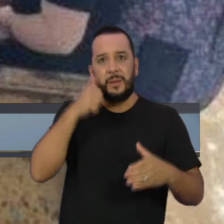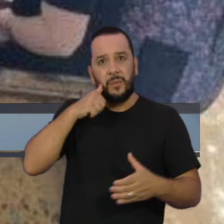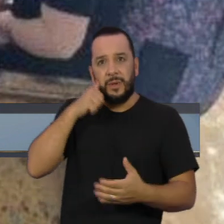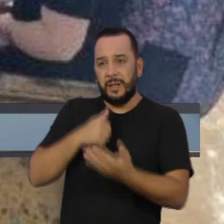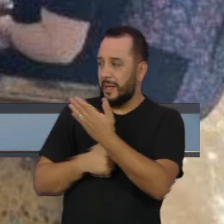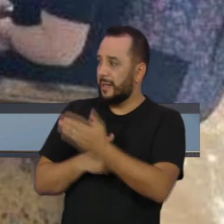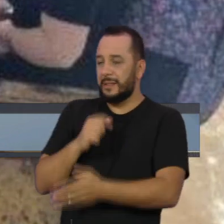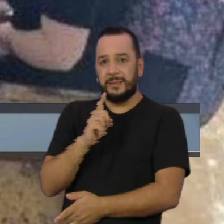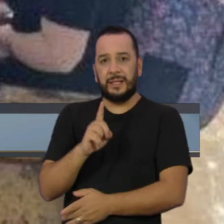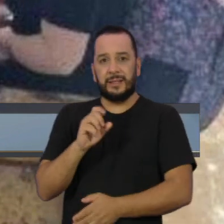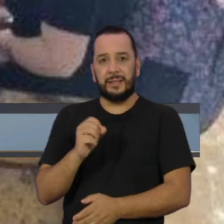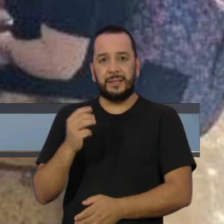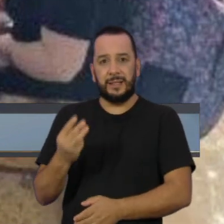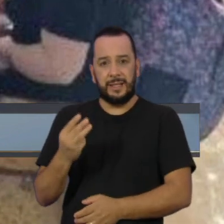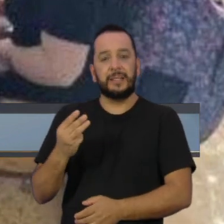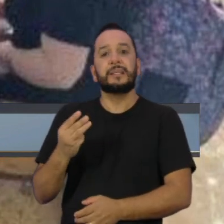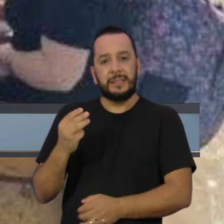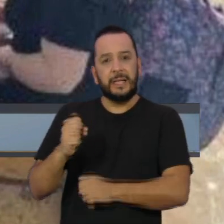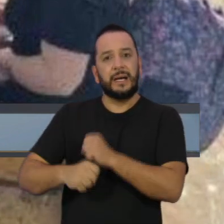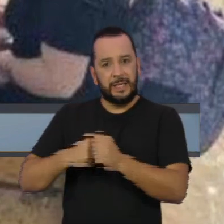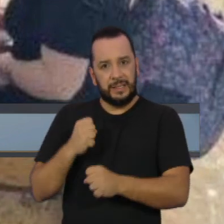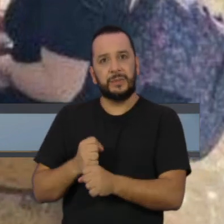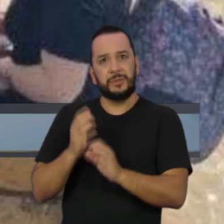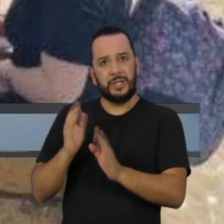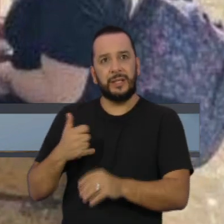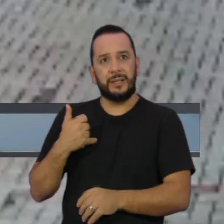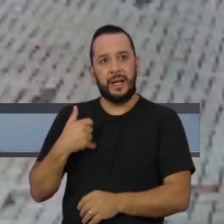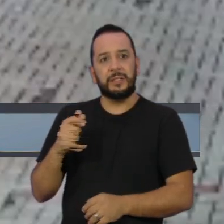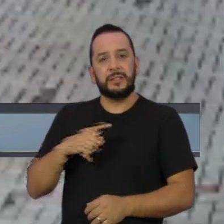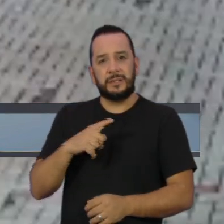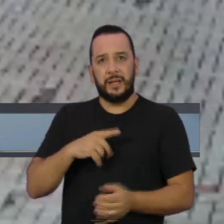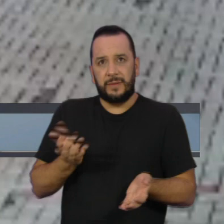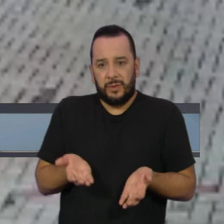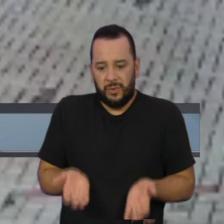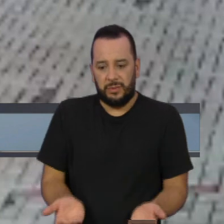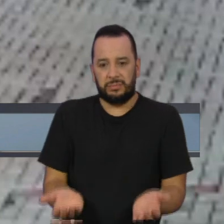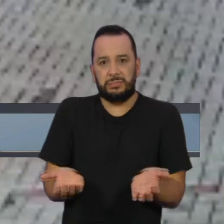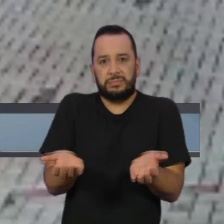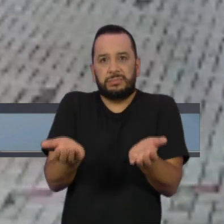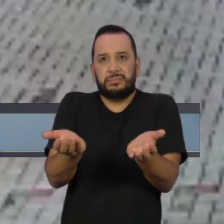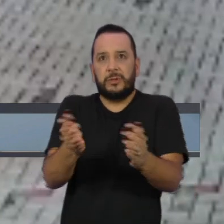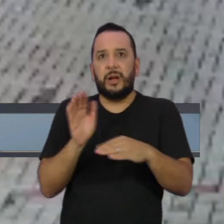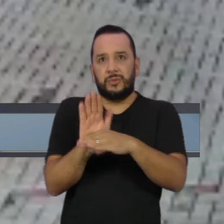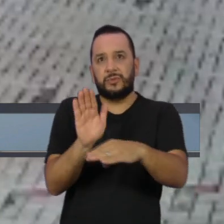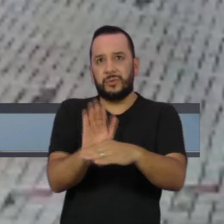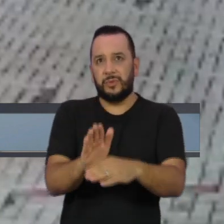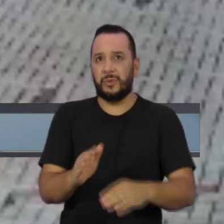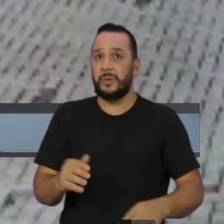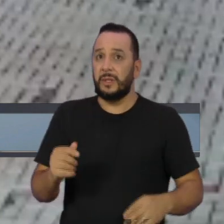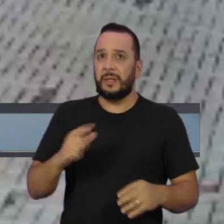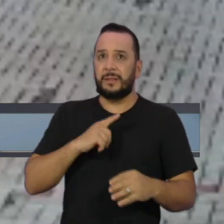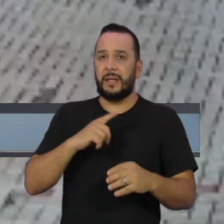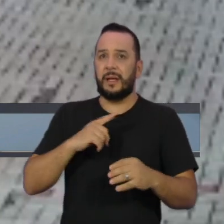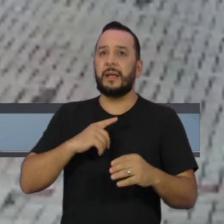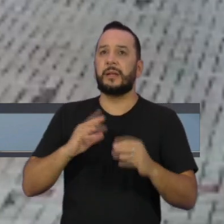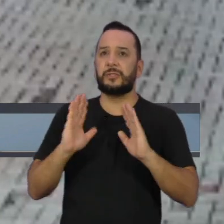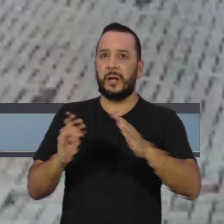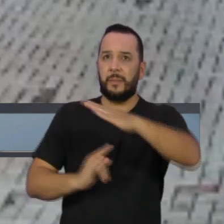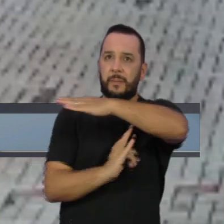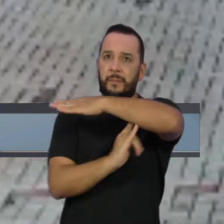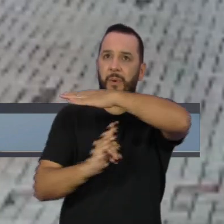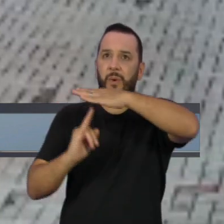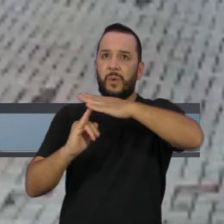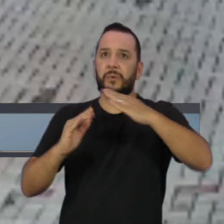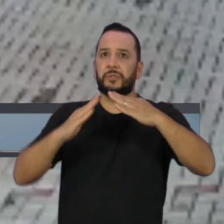63 anos foi resgatada com a família com a ajuda de um trator no município vizinho de Brusque uma ponte desabou depois